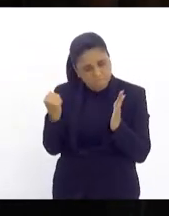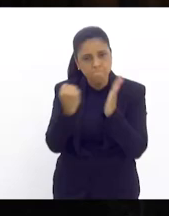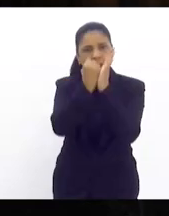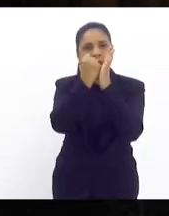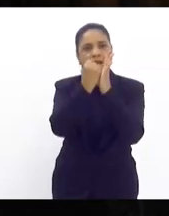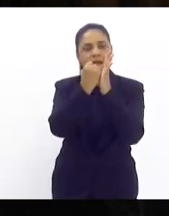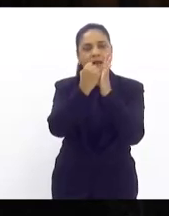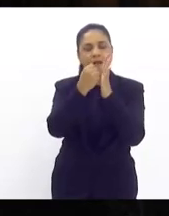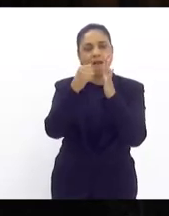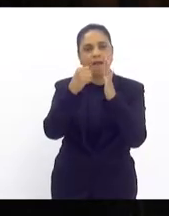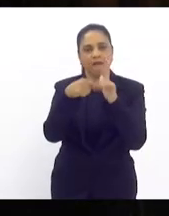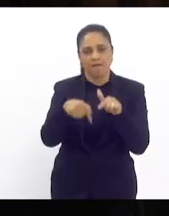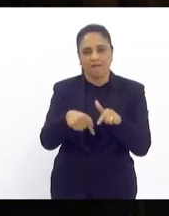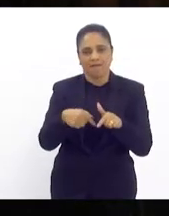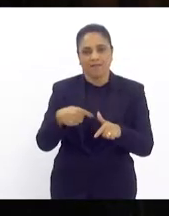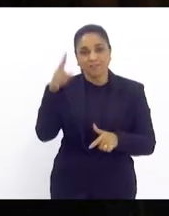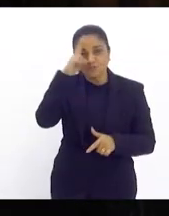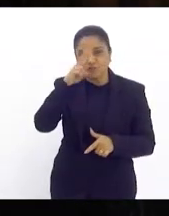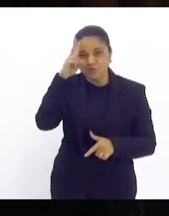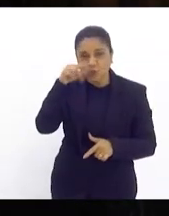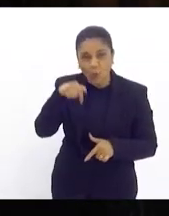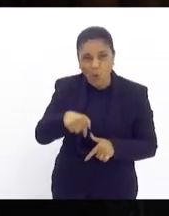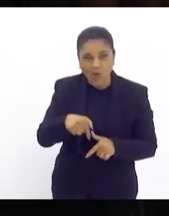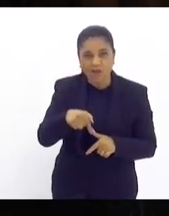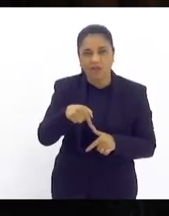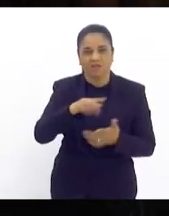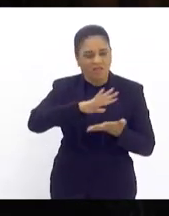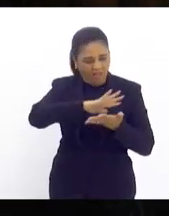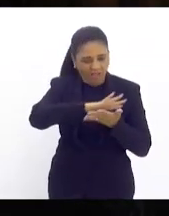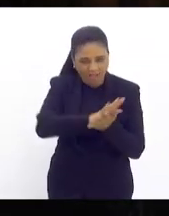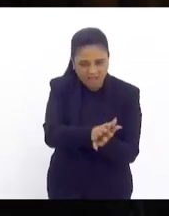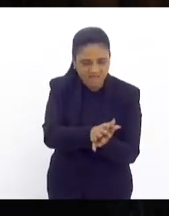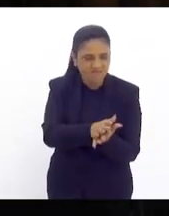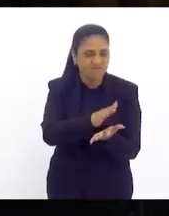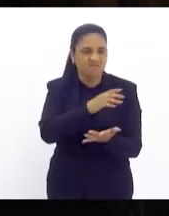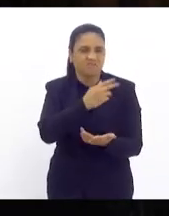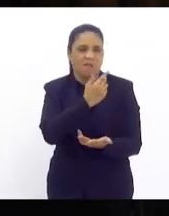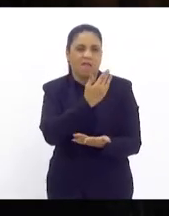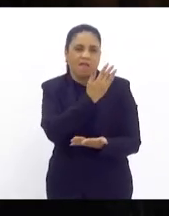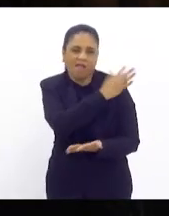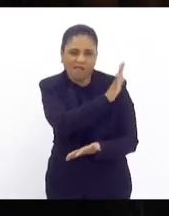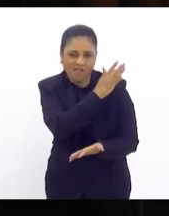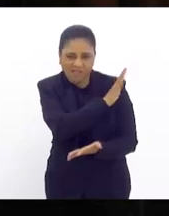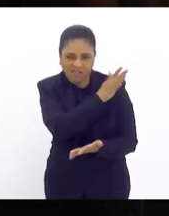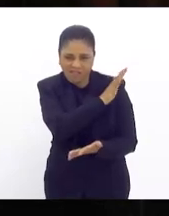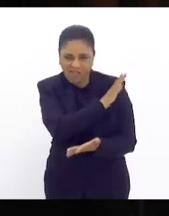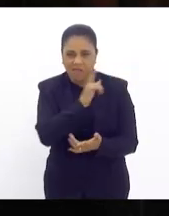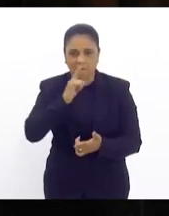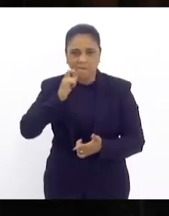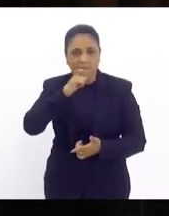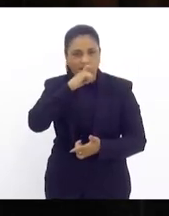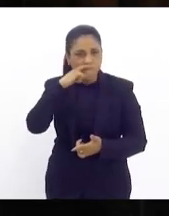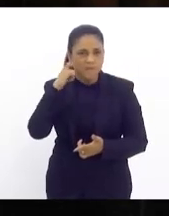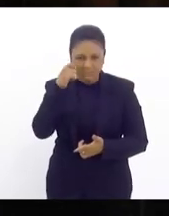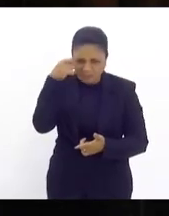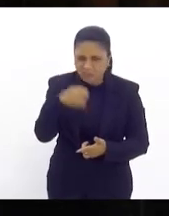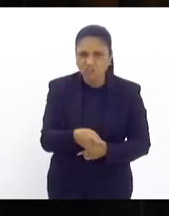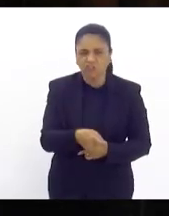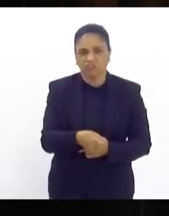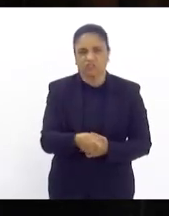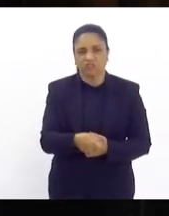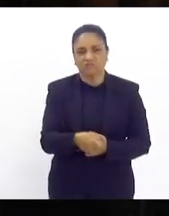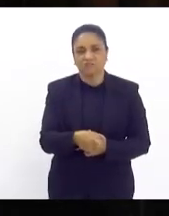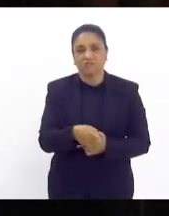Parlamento que é tão racista que é tão machista que é tão clascista que muitas vezes